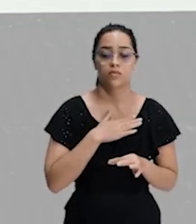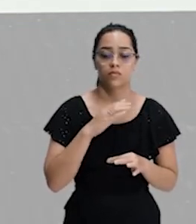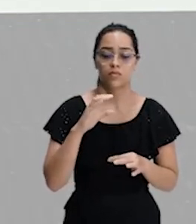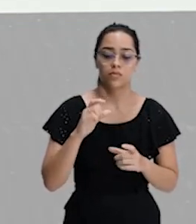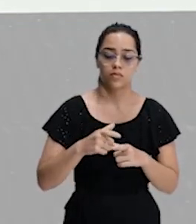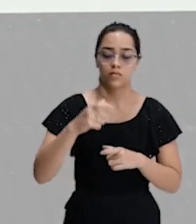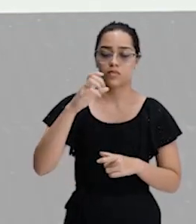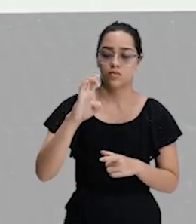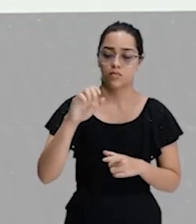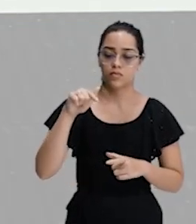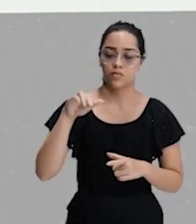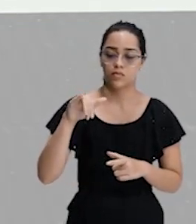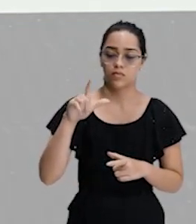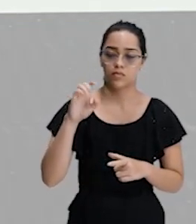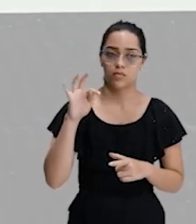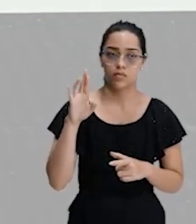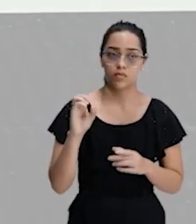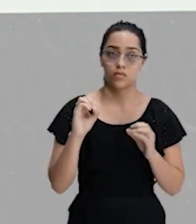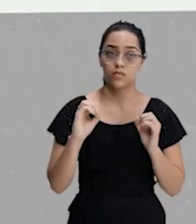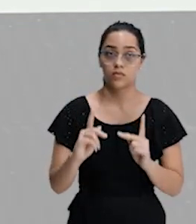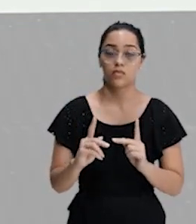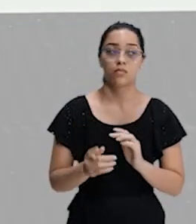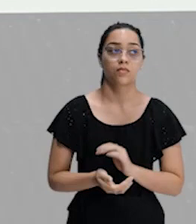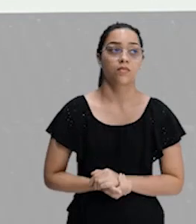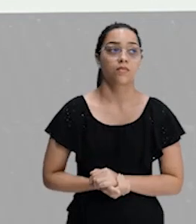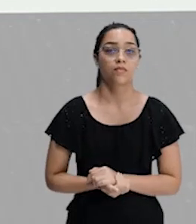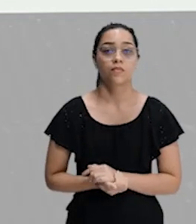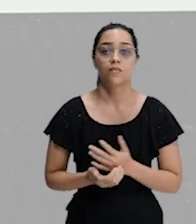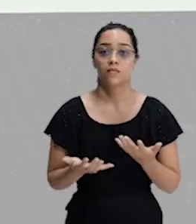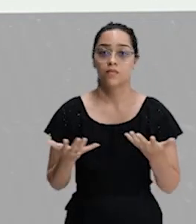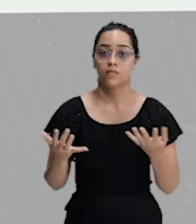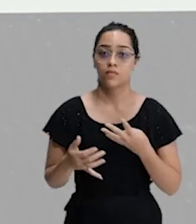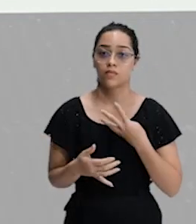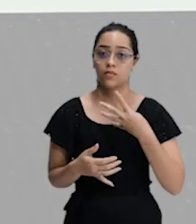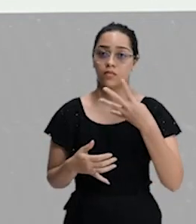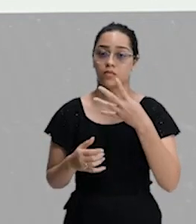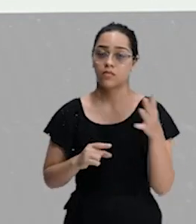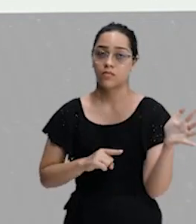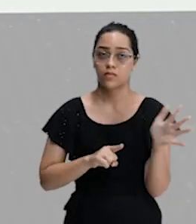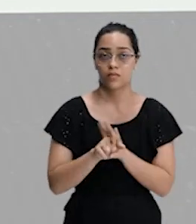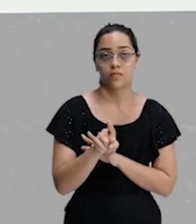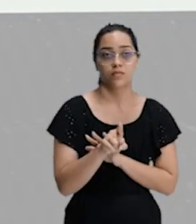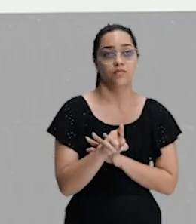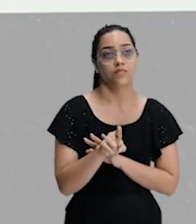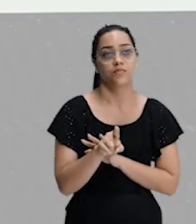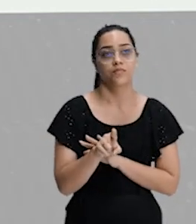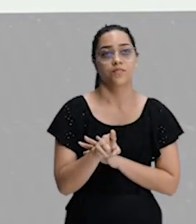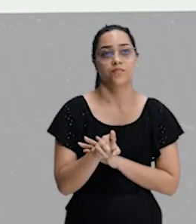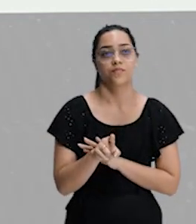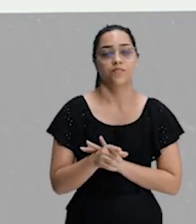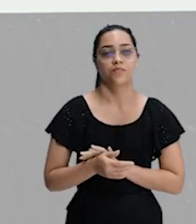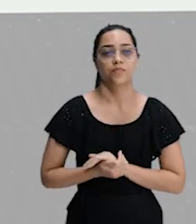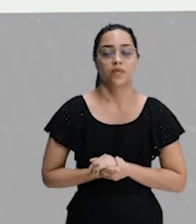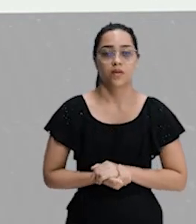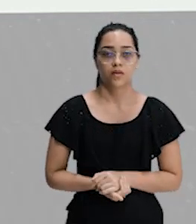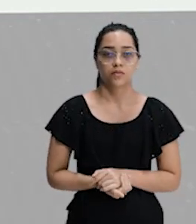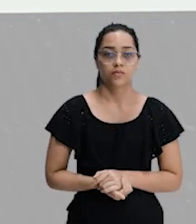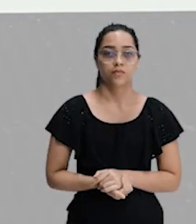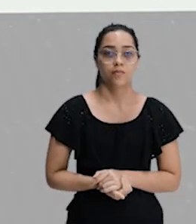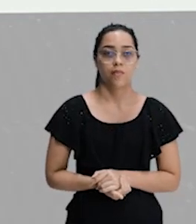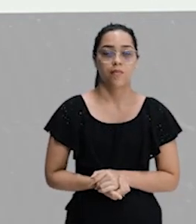cilindro equilátero. Beleza, turminha? Bom, vamos aqui para a nossa quarta questão envolvendo cilindro,